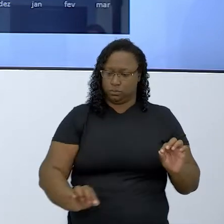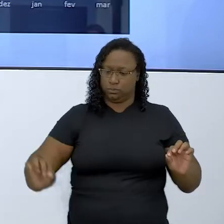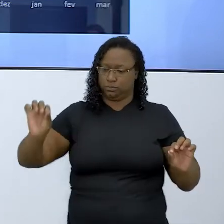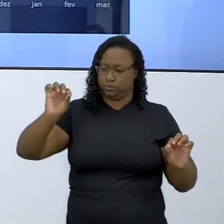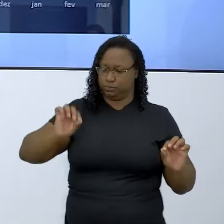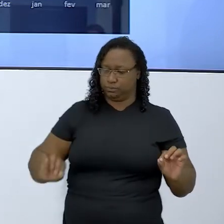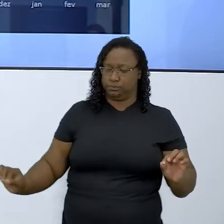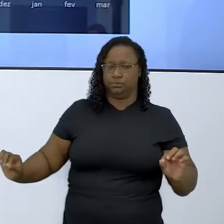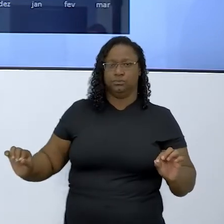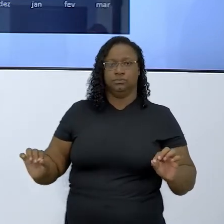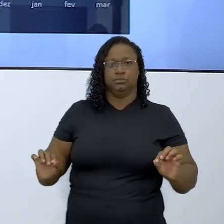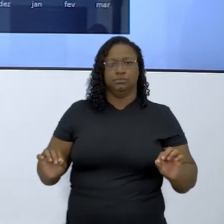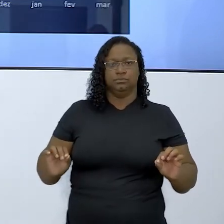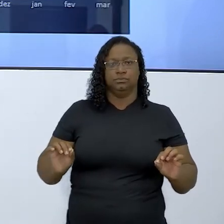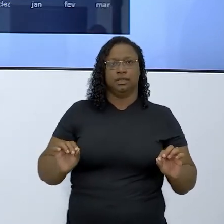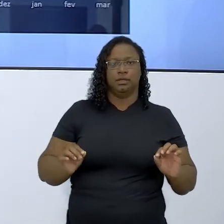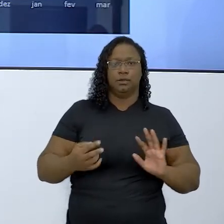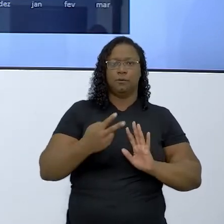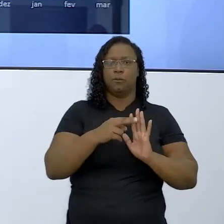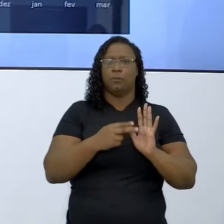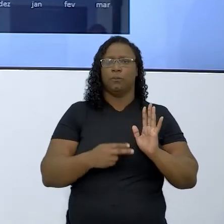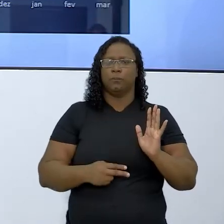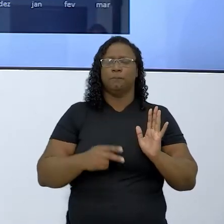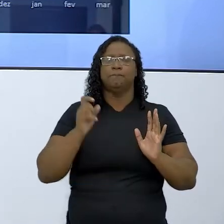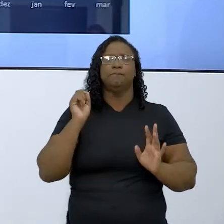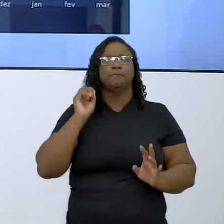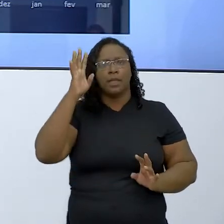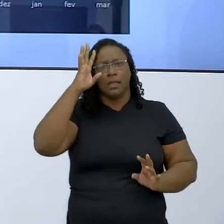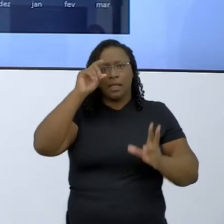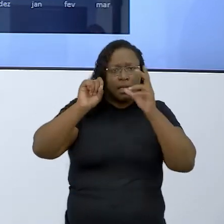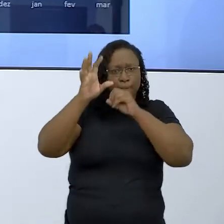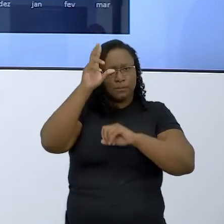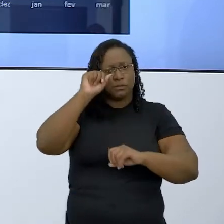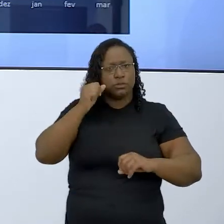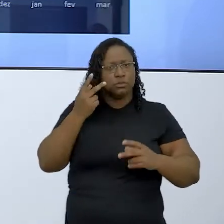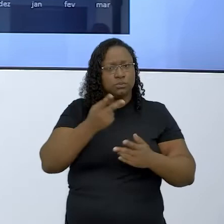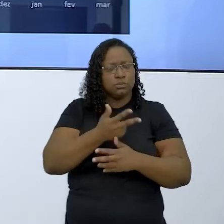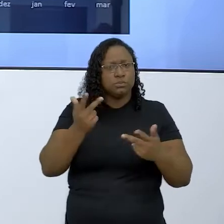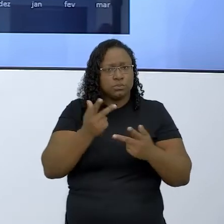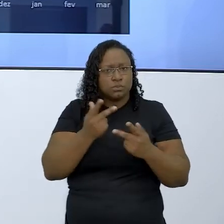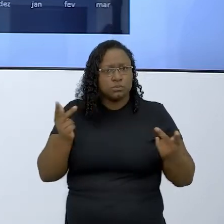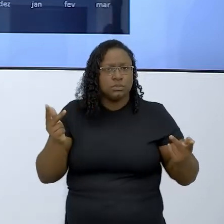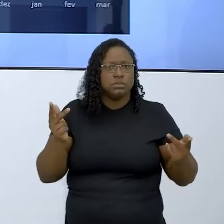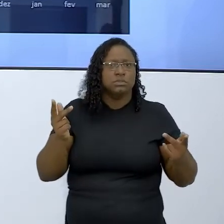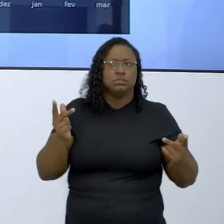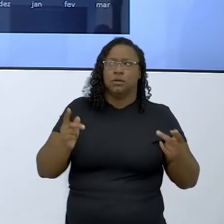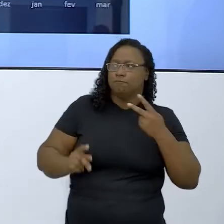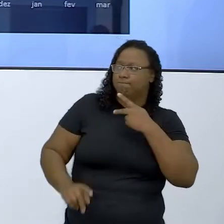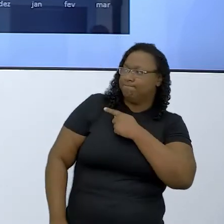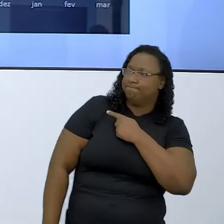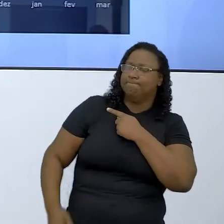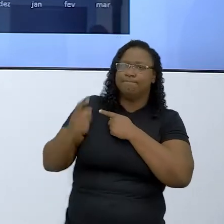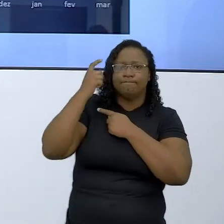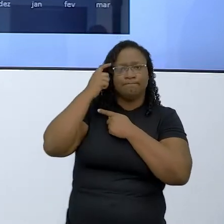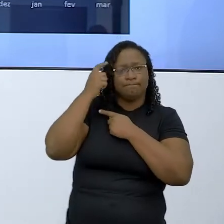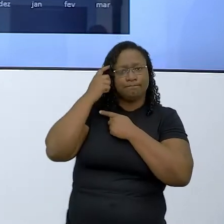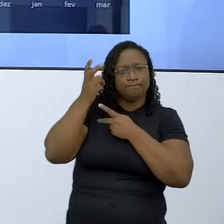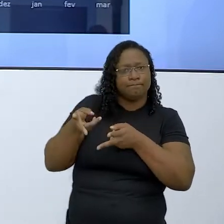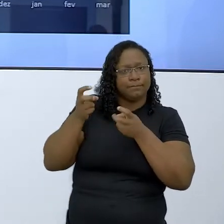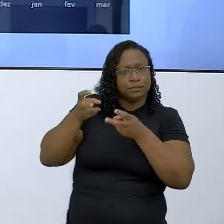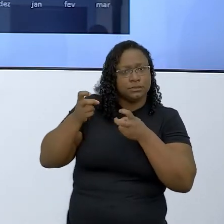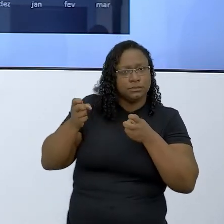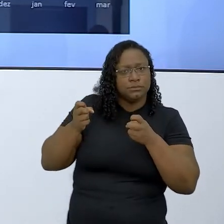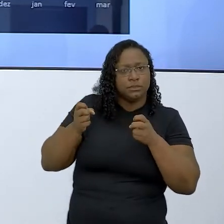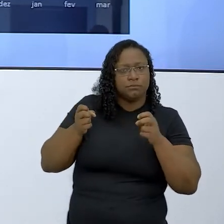algumas hipóteses. As coisas que a gente aprendeu é assim, duas coisas a gente pode afetar se for pensar nos aparelhos da gente, né? Ou